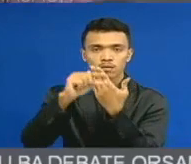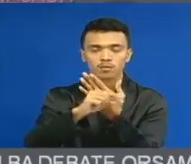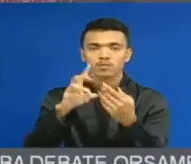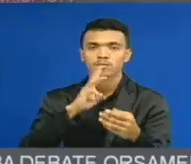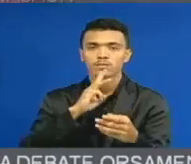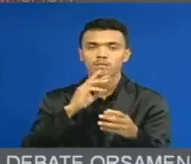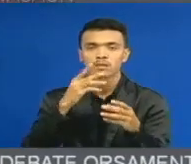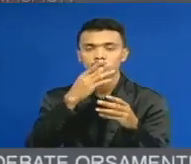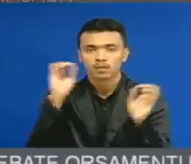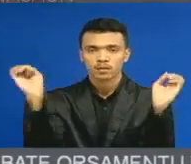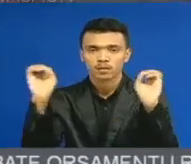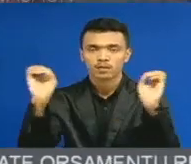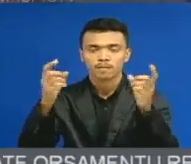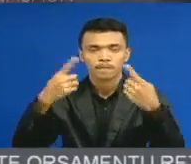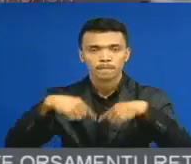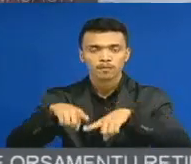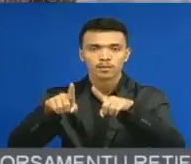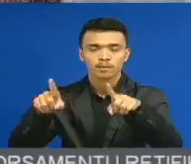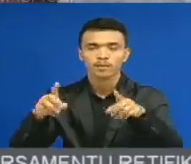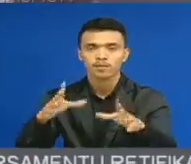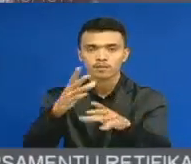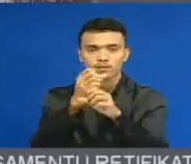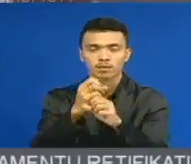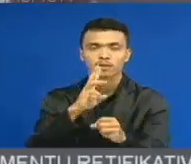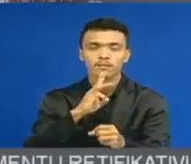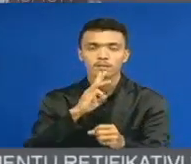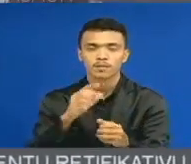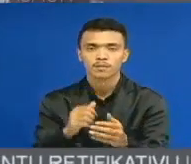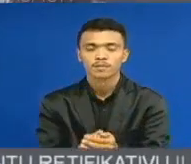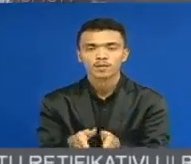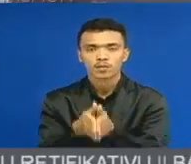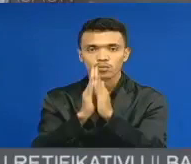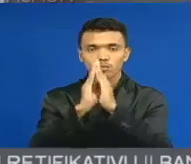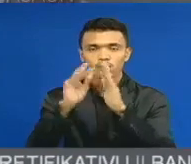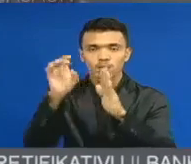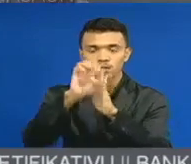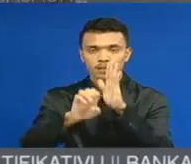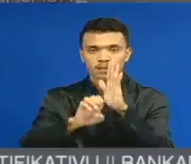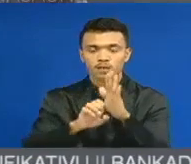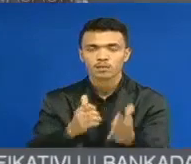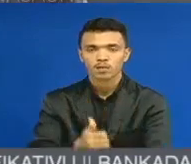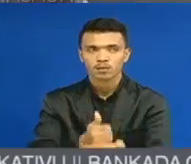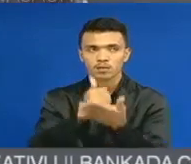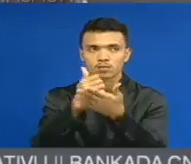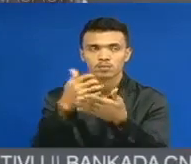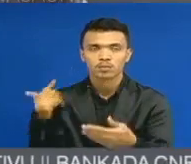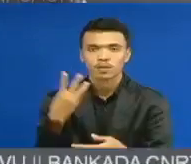ne ham ba fali be o krai kine ba ma kurbe. Am yusuba staru be sira azura nete